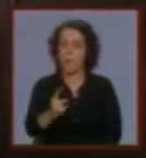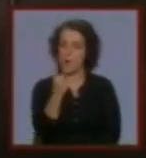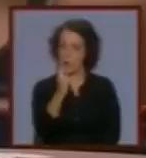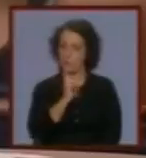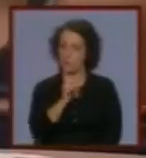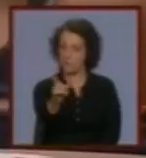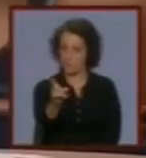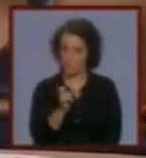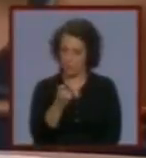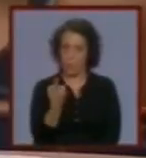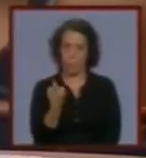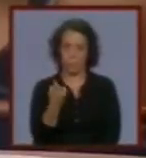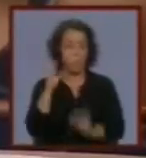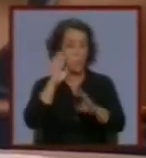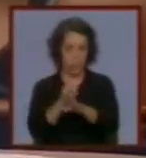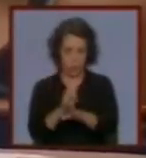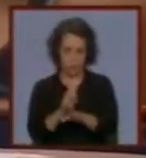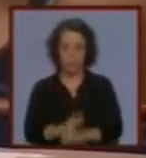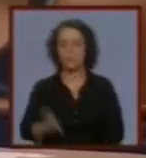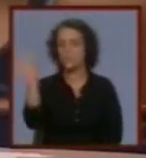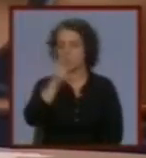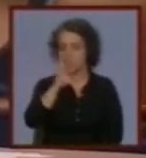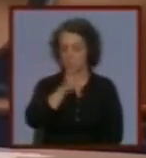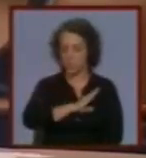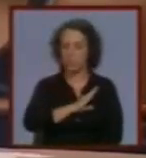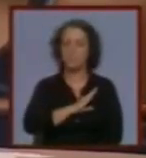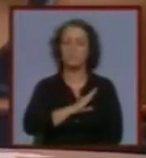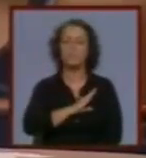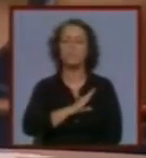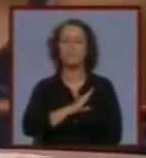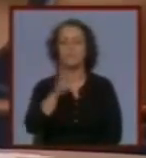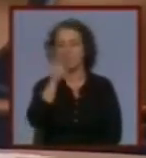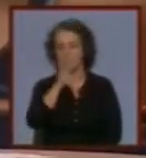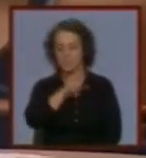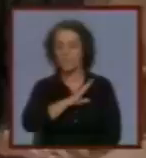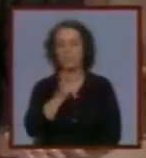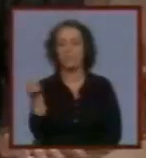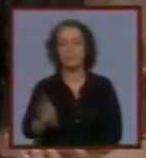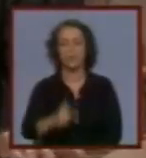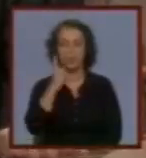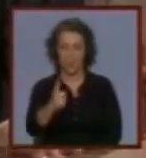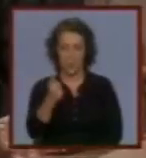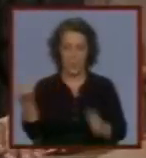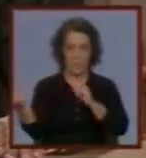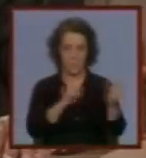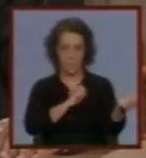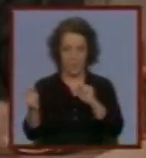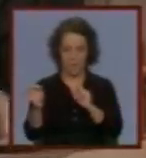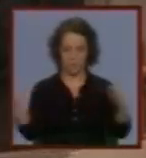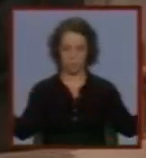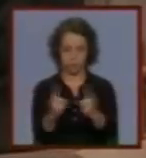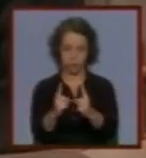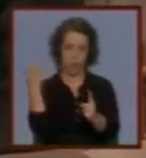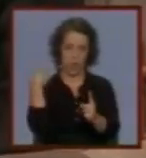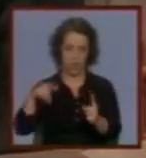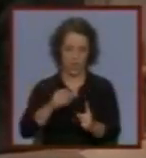uma questão clicar ainda lançar mesmo é sobre a oportunidade de um desafio auxiliar oportunidade de um debate com Costa